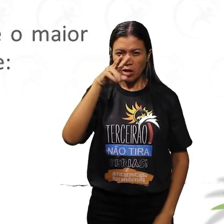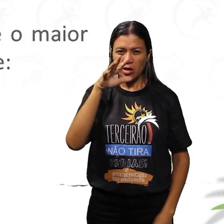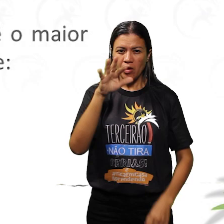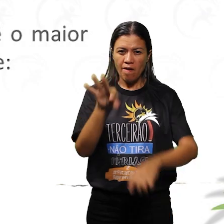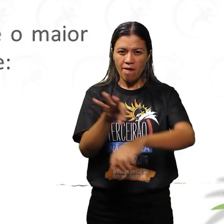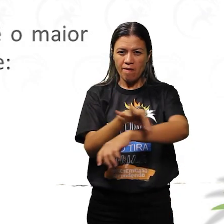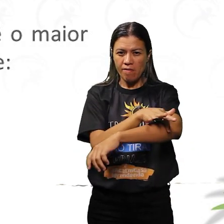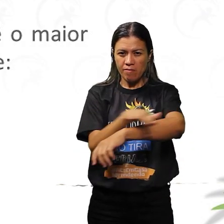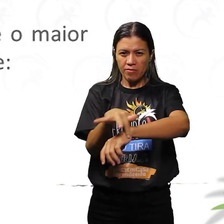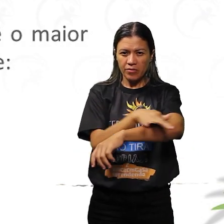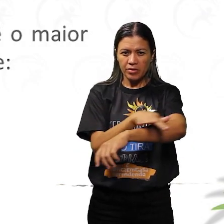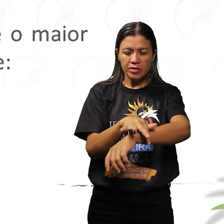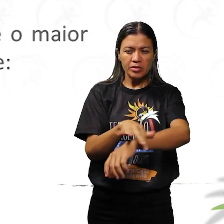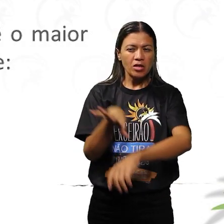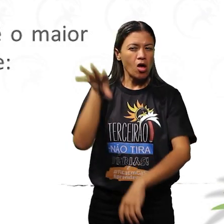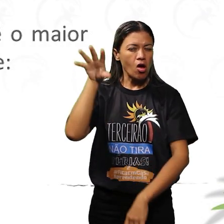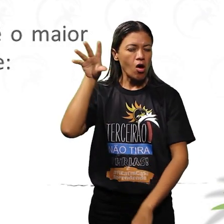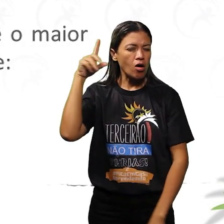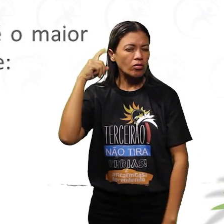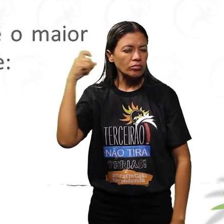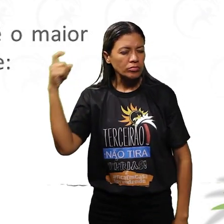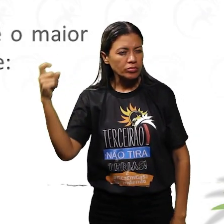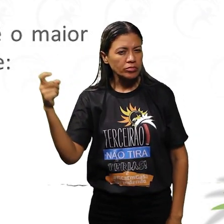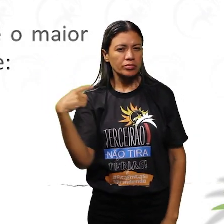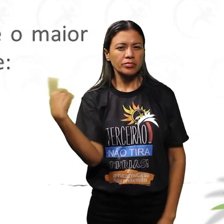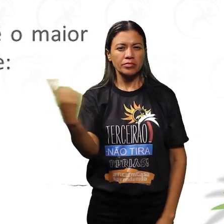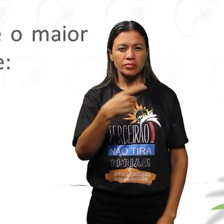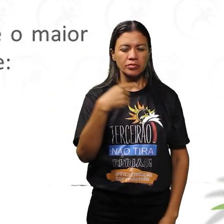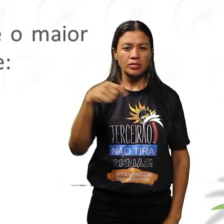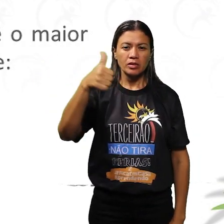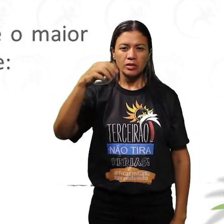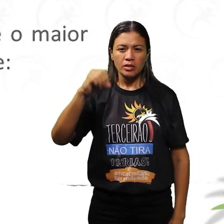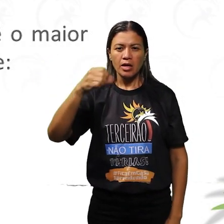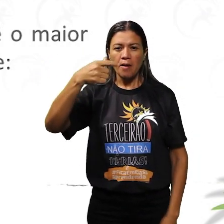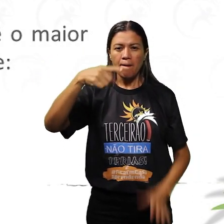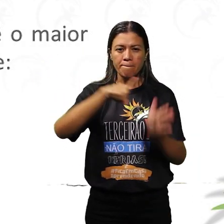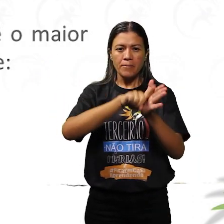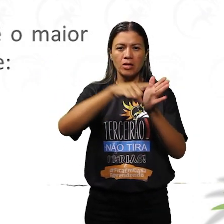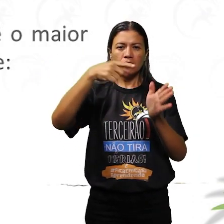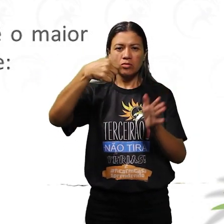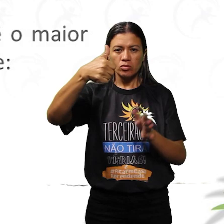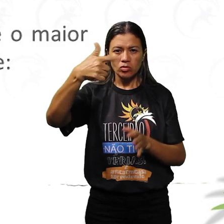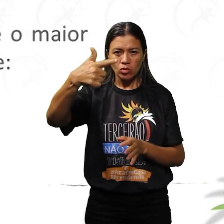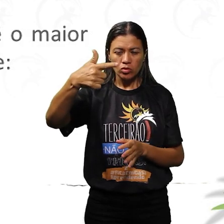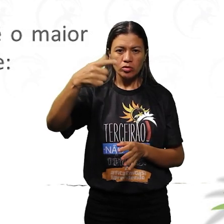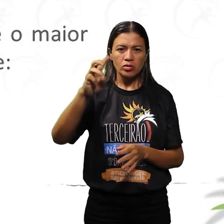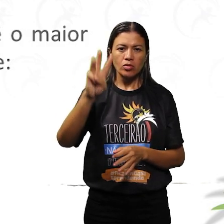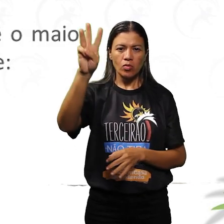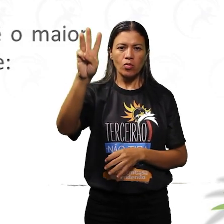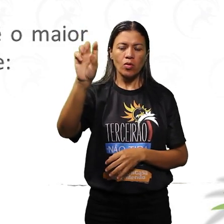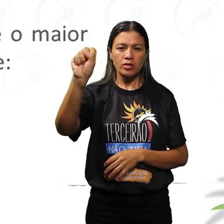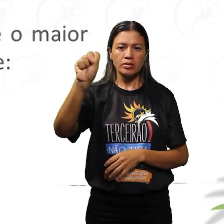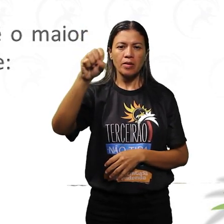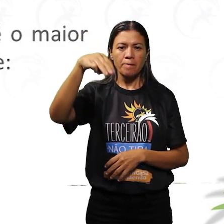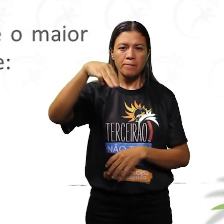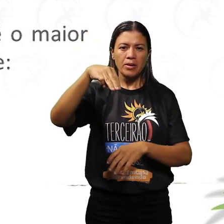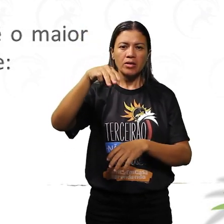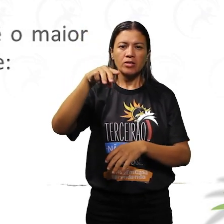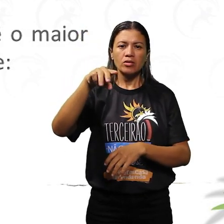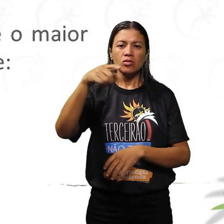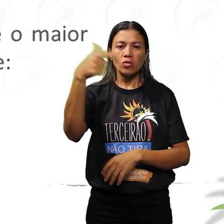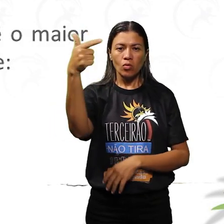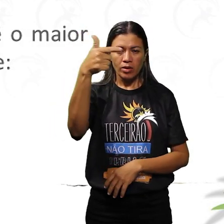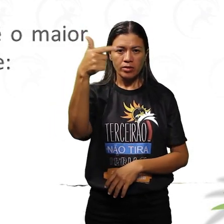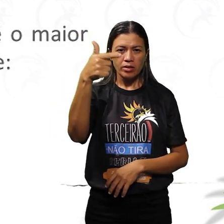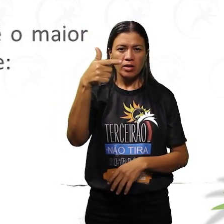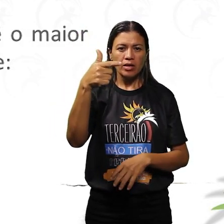física ainda audível para a gente, que é ali na casa de 10 elevado a menos 12 watts por metro quadrado. E existe o limiar de dor,